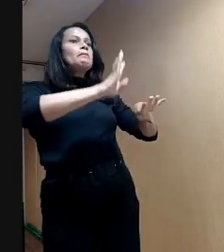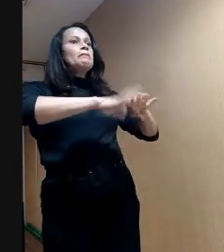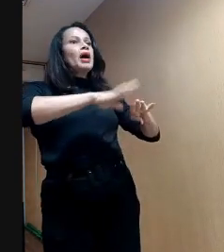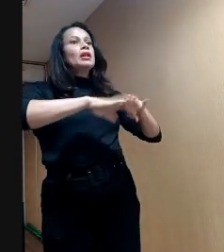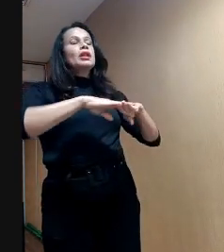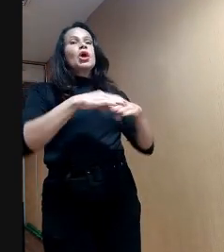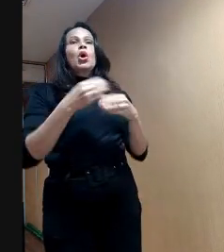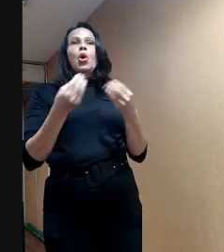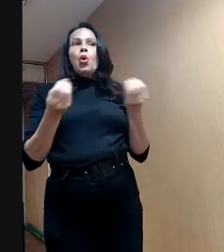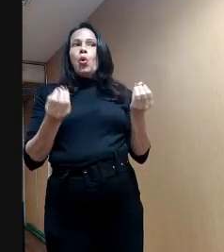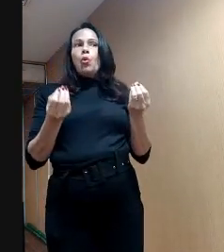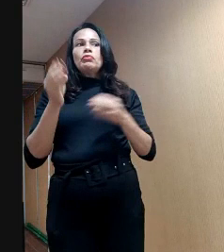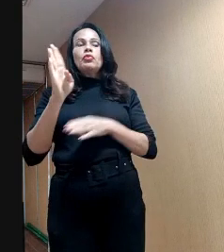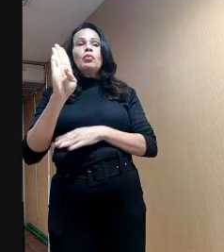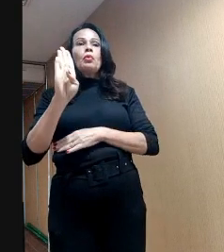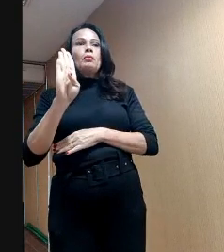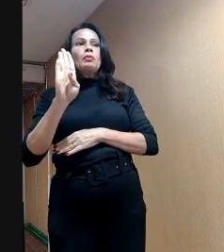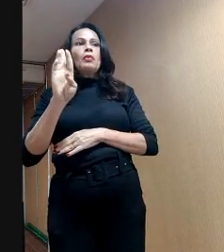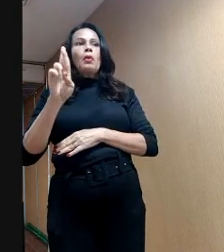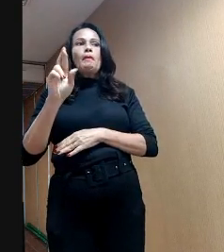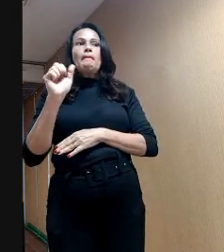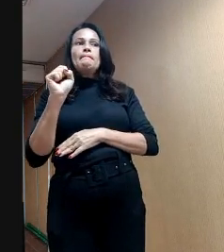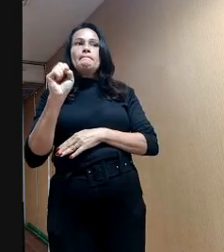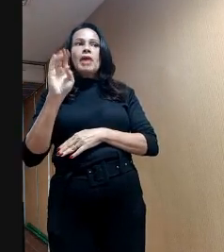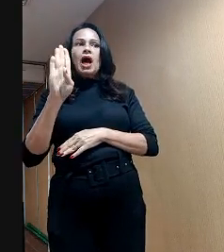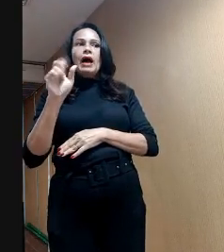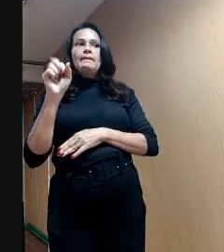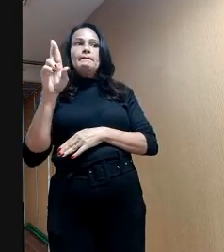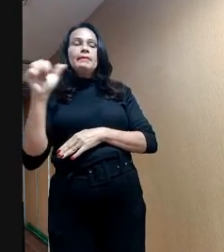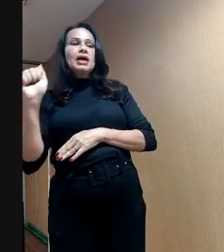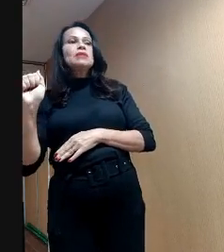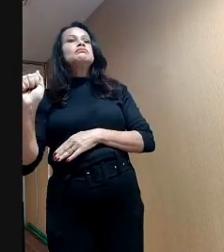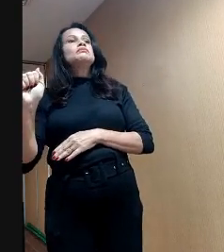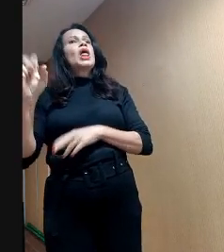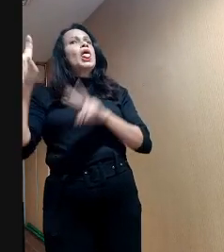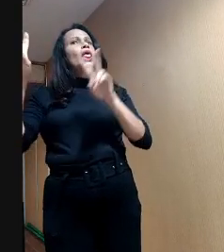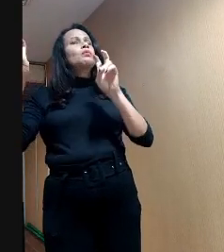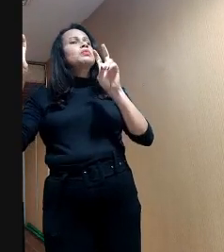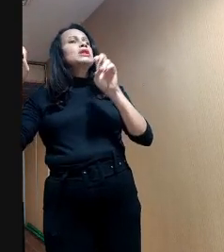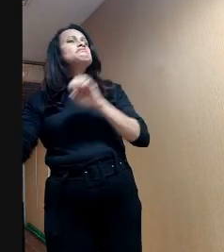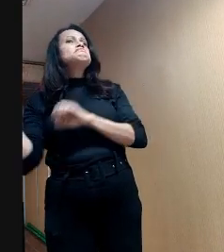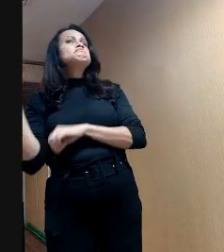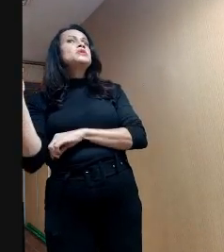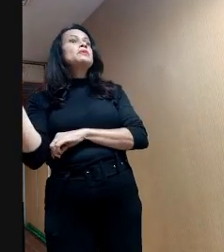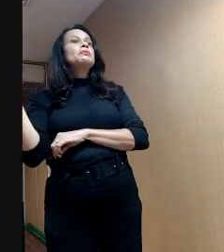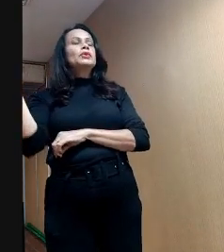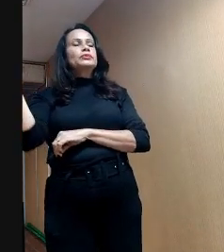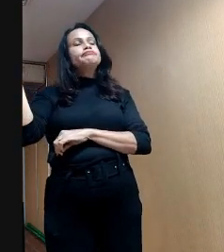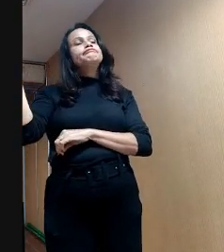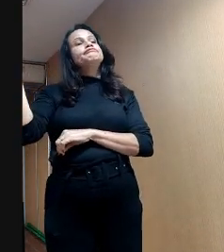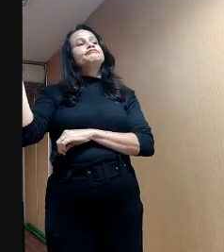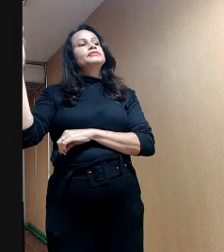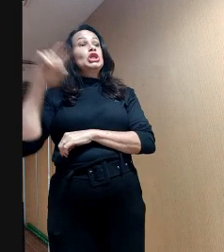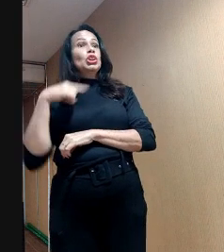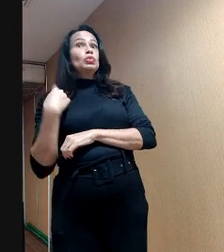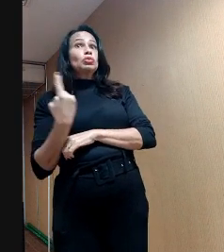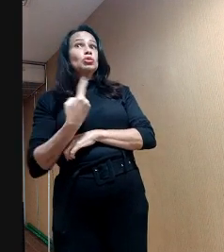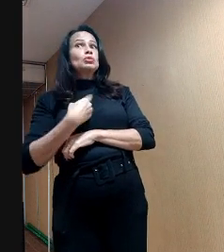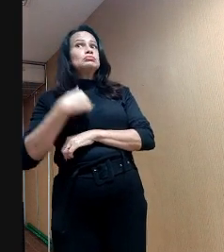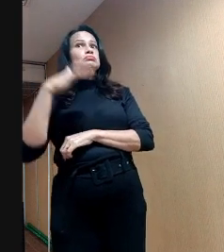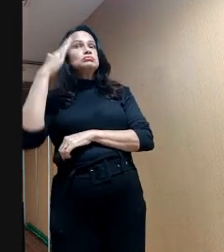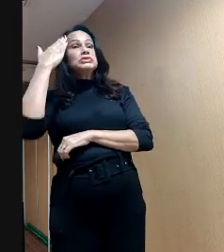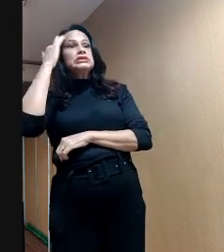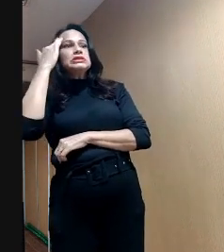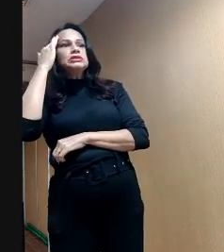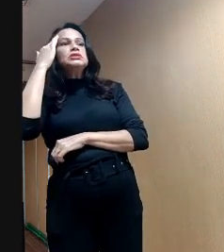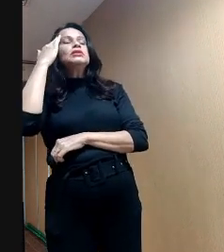Elizabeth colocou muito bem, é um tema de grande relevância, de grande impacto, e nós entendemos de